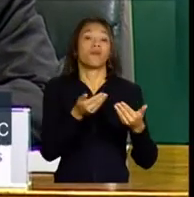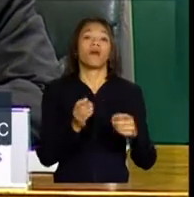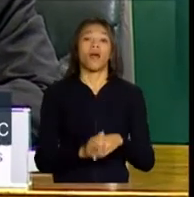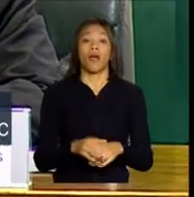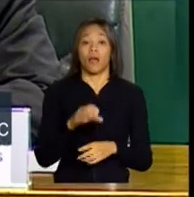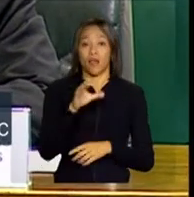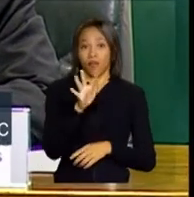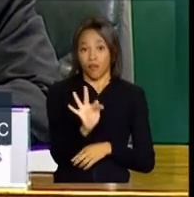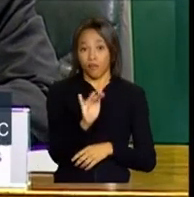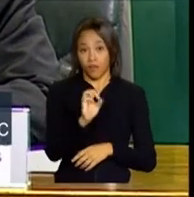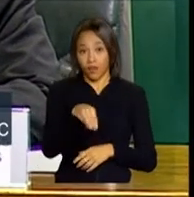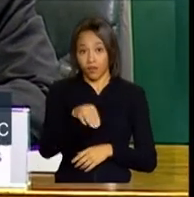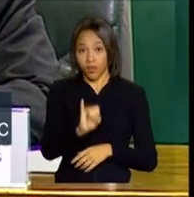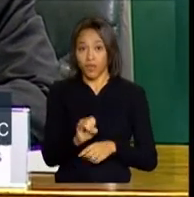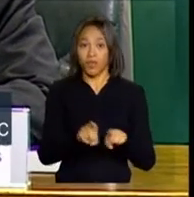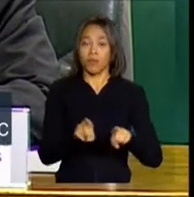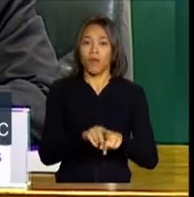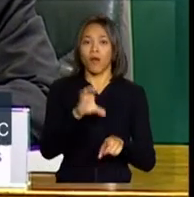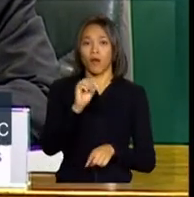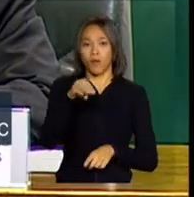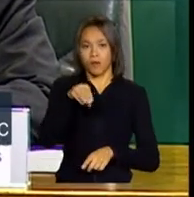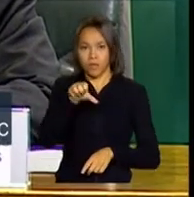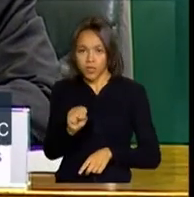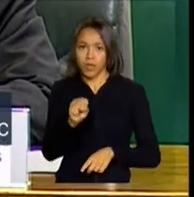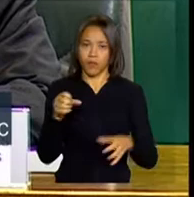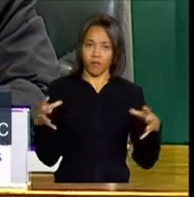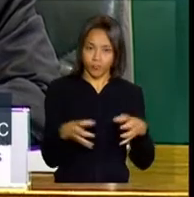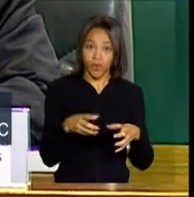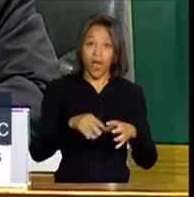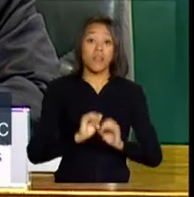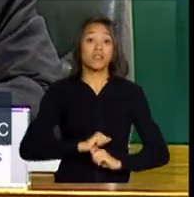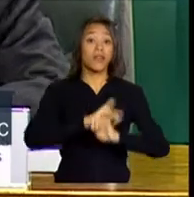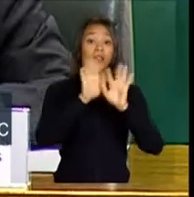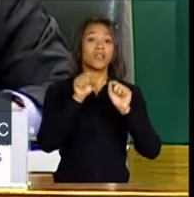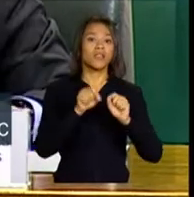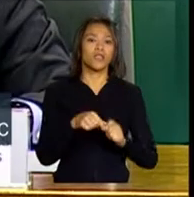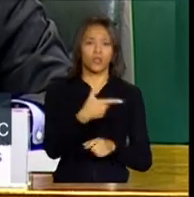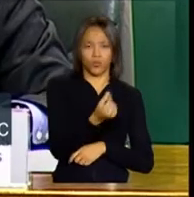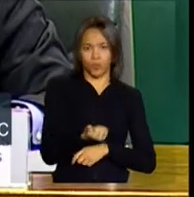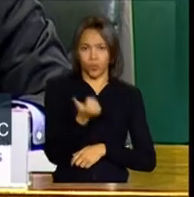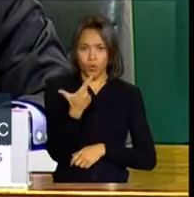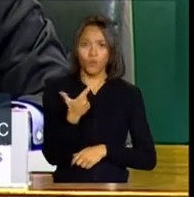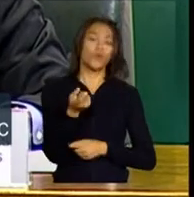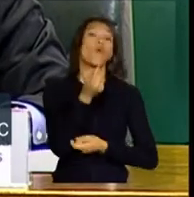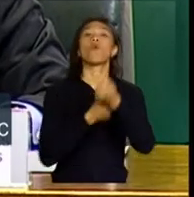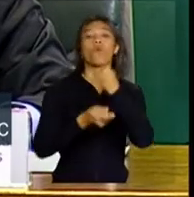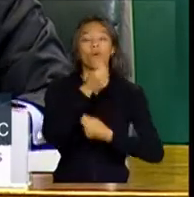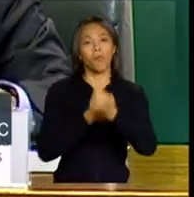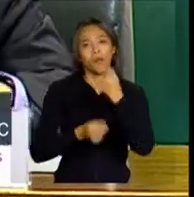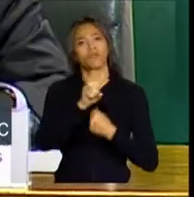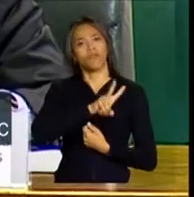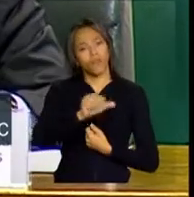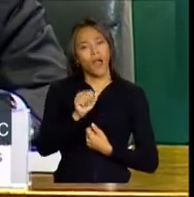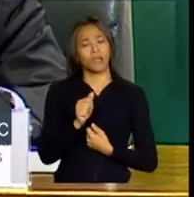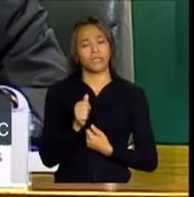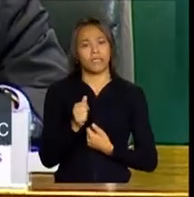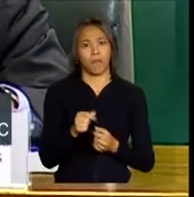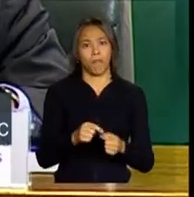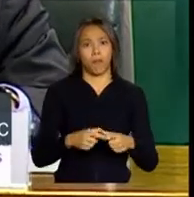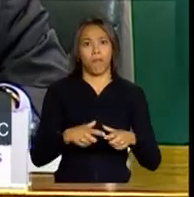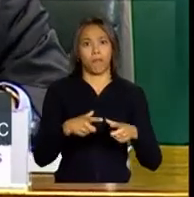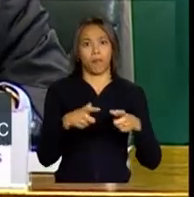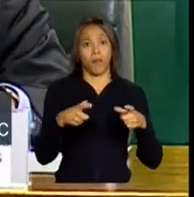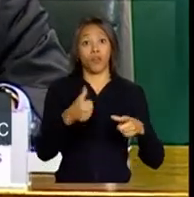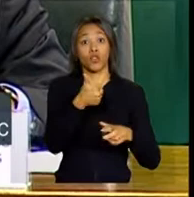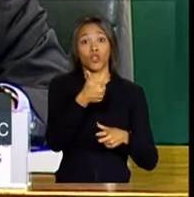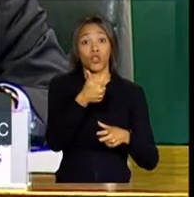OMC nos alertam para o fato de que em 2012 começa internacional deverá crescer em torno de dois e meio